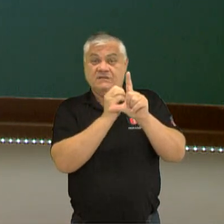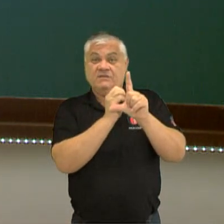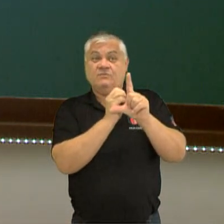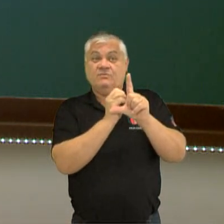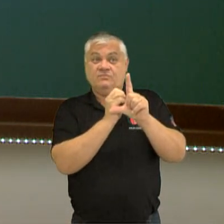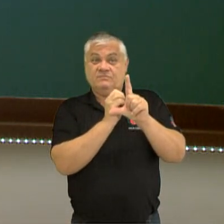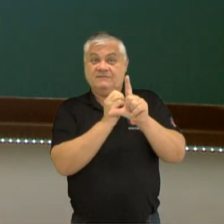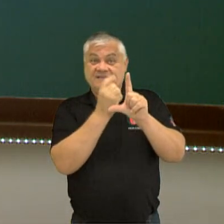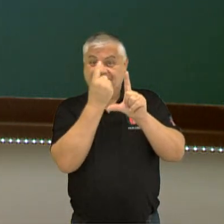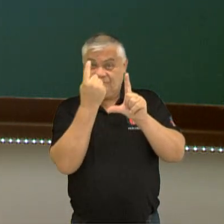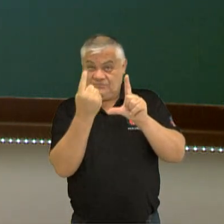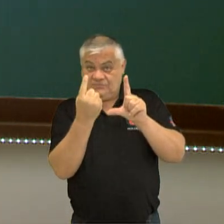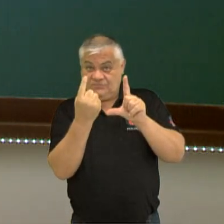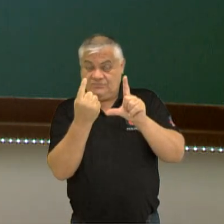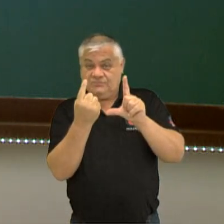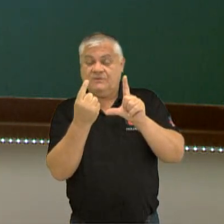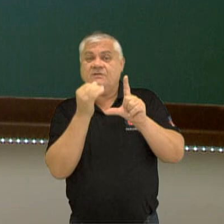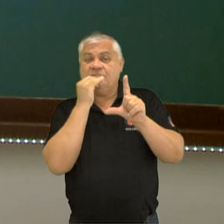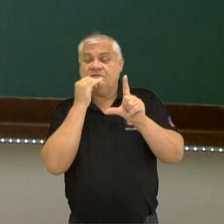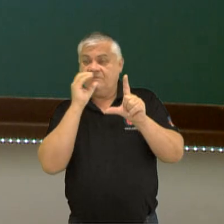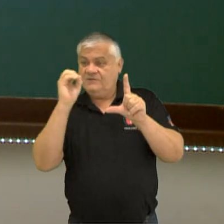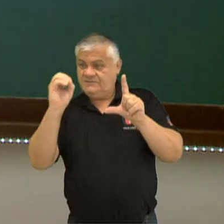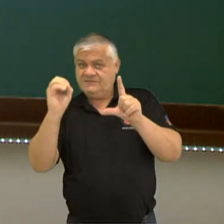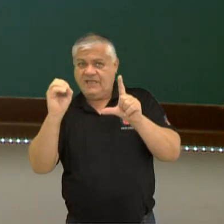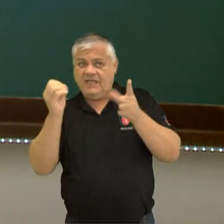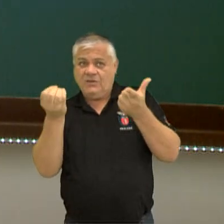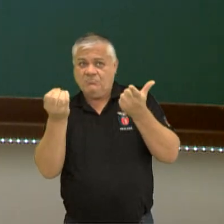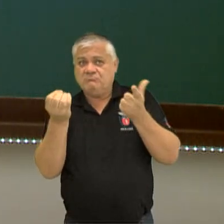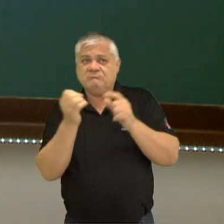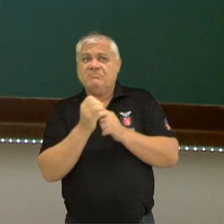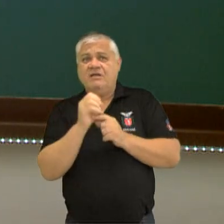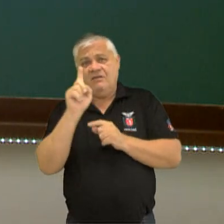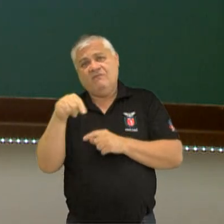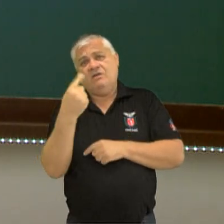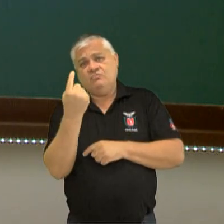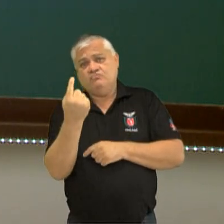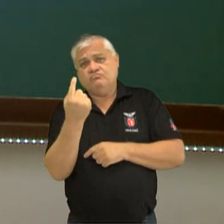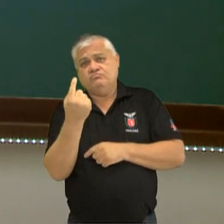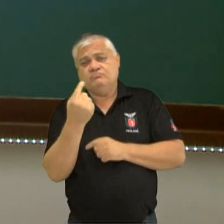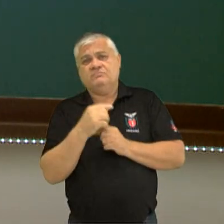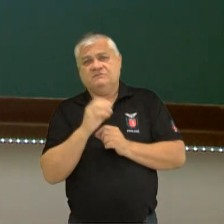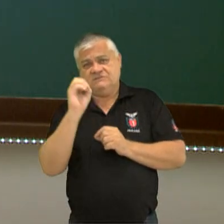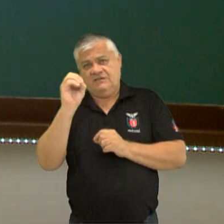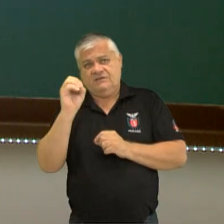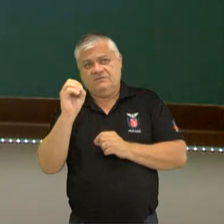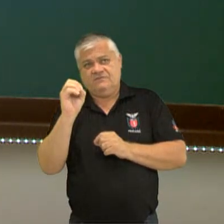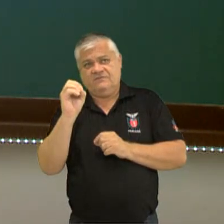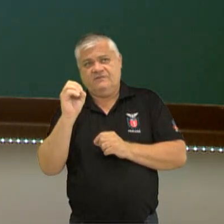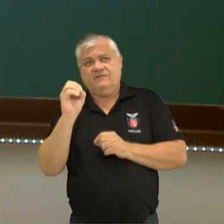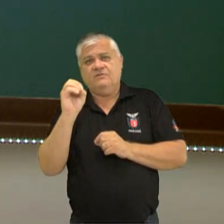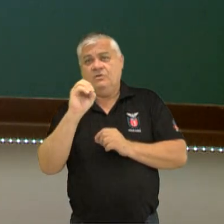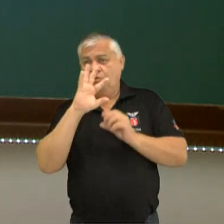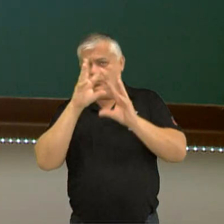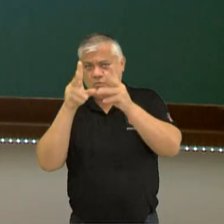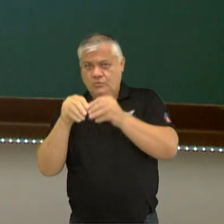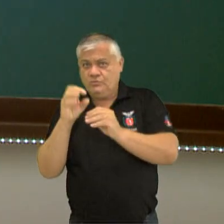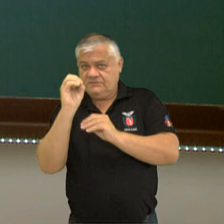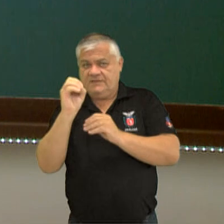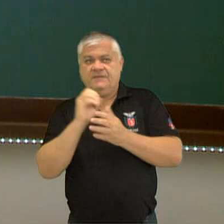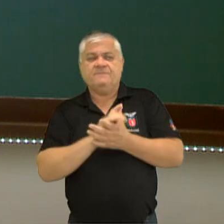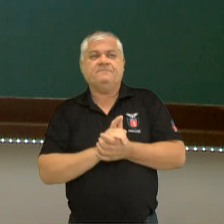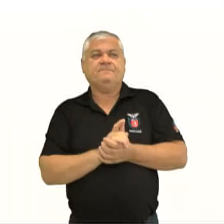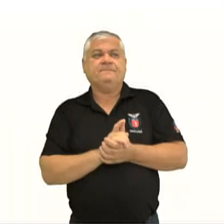ângulo é igual ao cosseno de 0, quer dizer que esse ângulo vale 0, esse ângulo todo aqui,